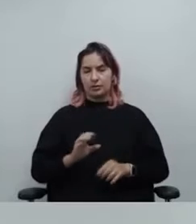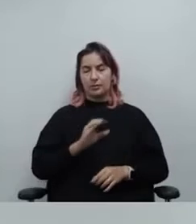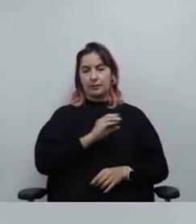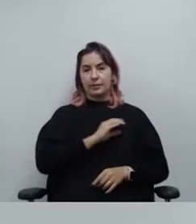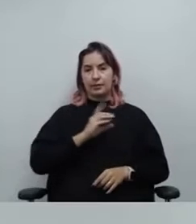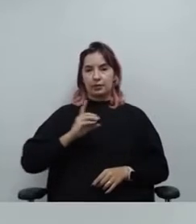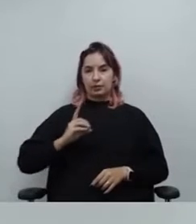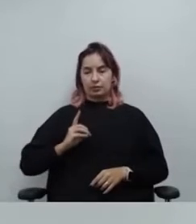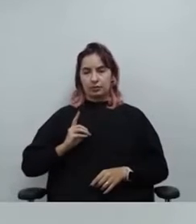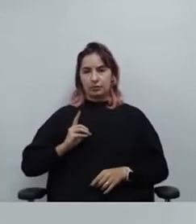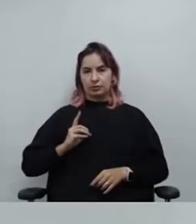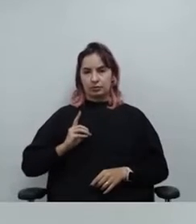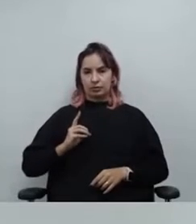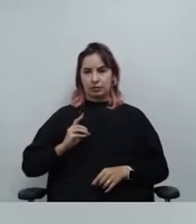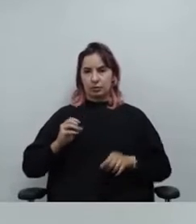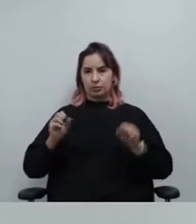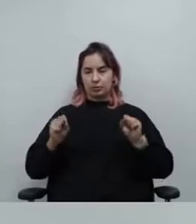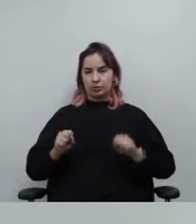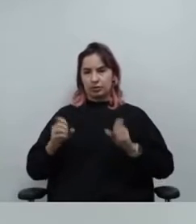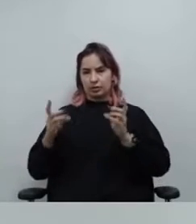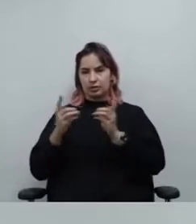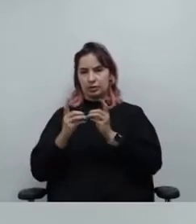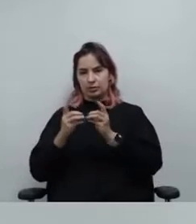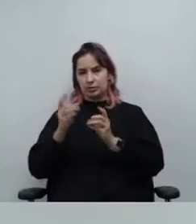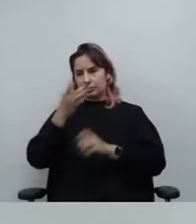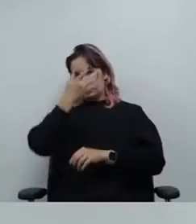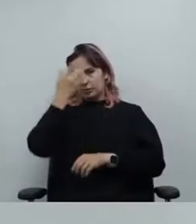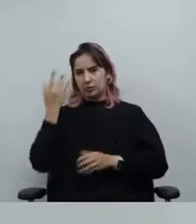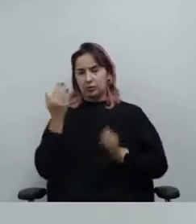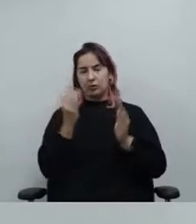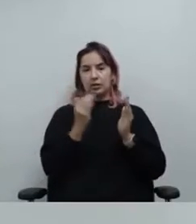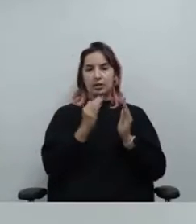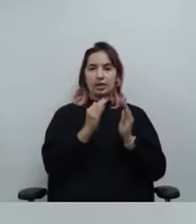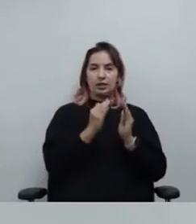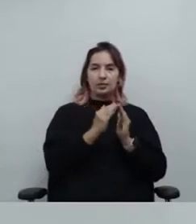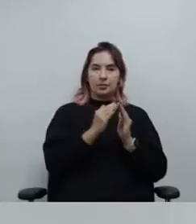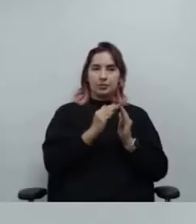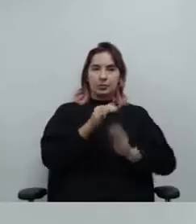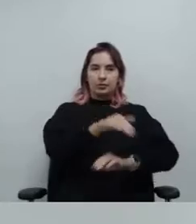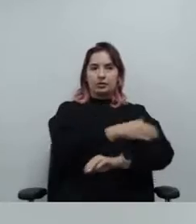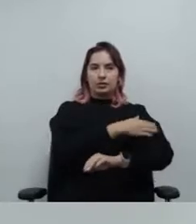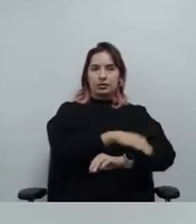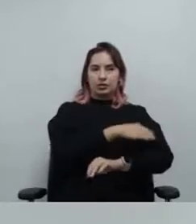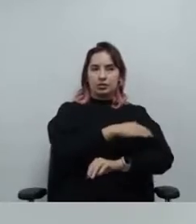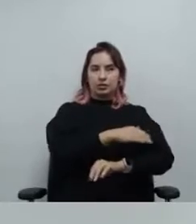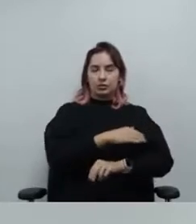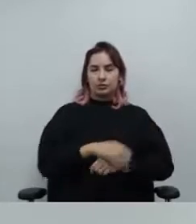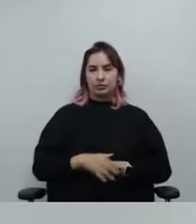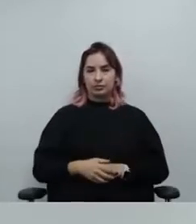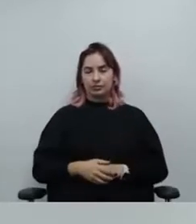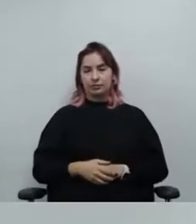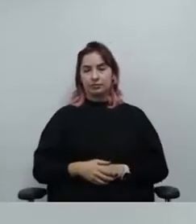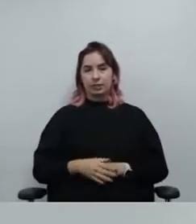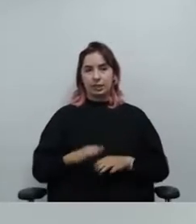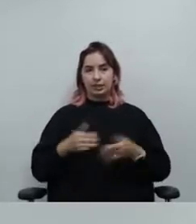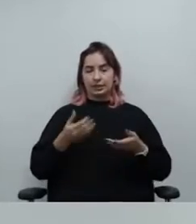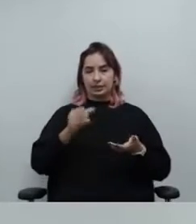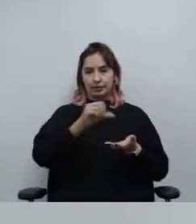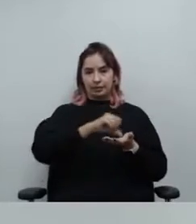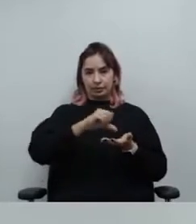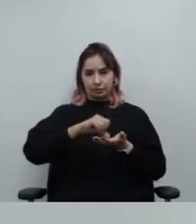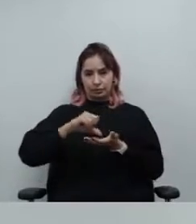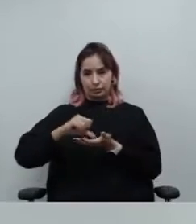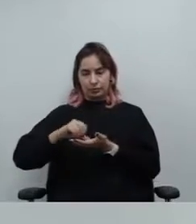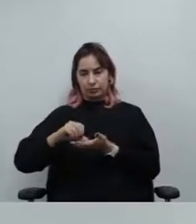de coordenação para atendimento da população em situação de rua, como eu vou melhor descrever aqui nesse curto tempo. Bom, o Núcleo de Cidadania e